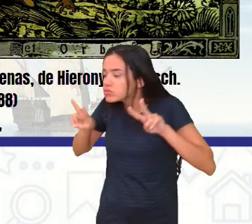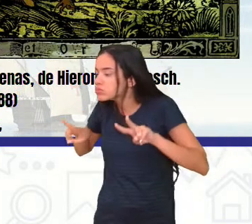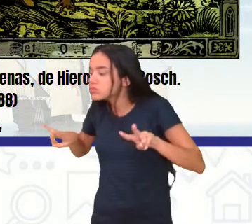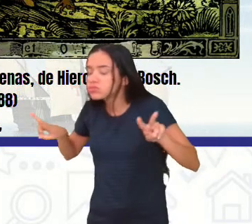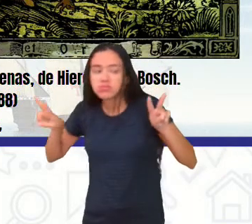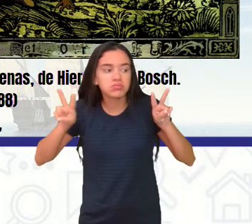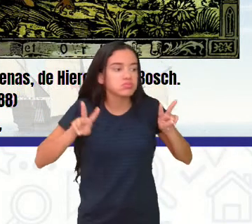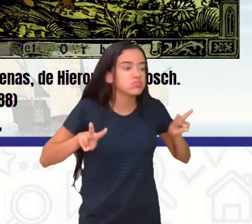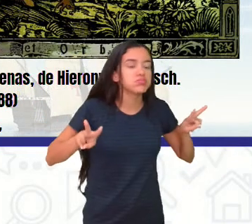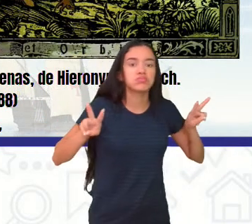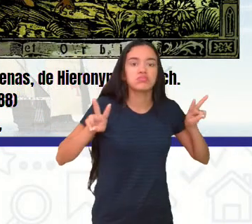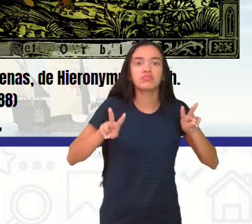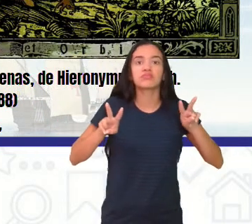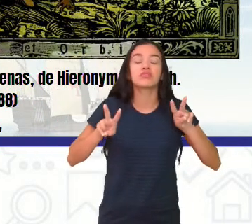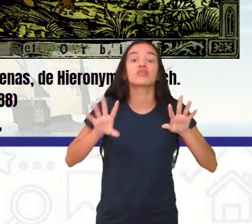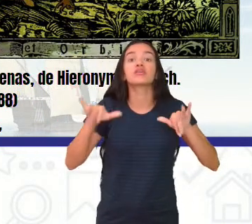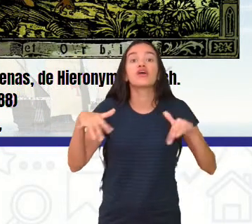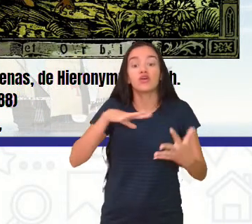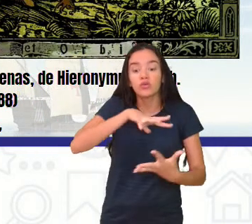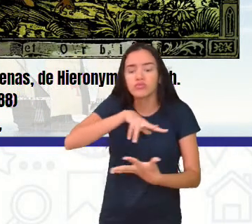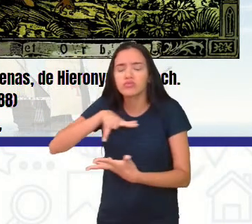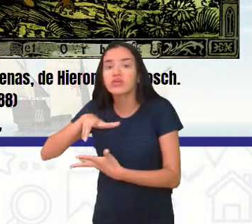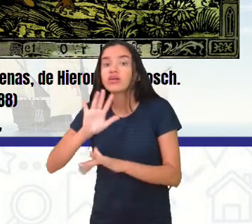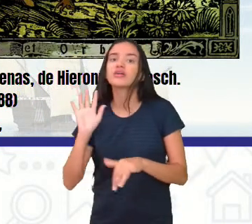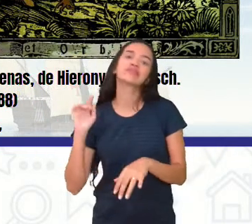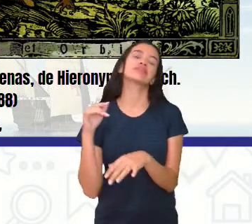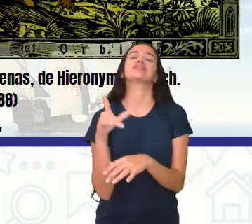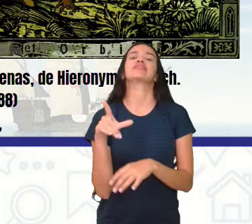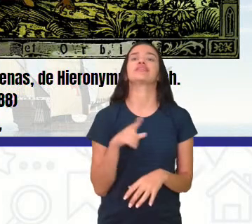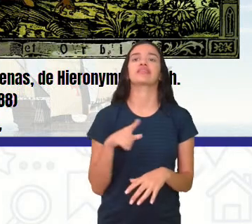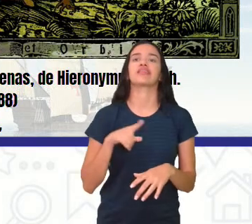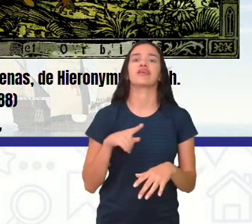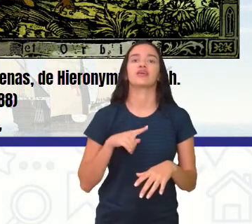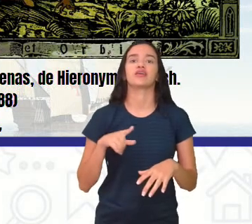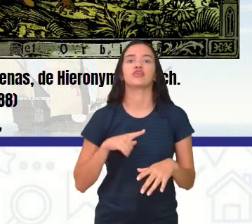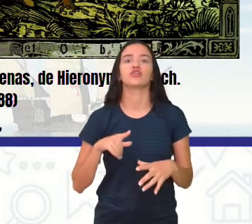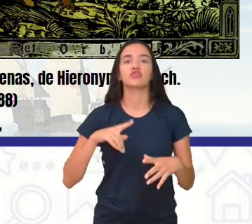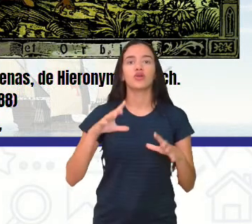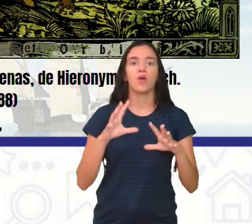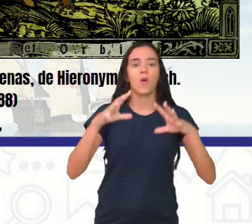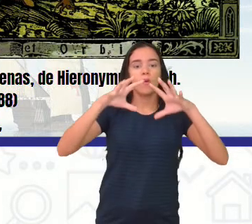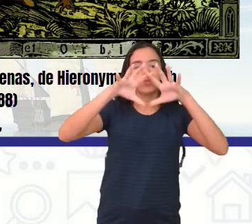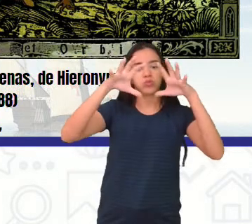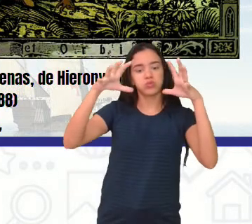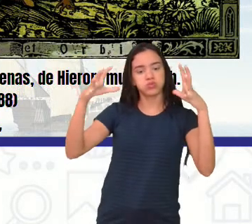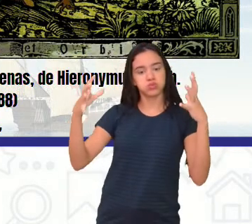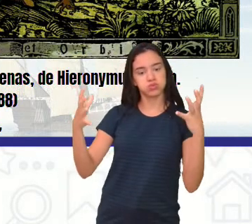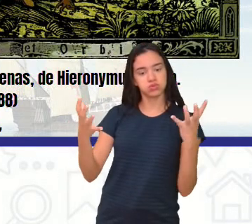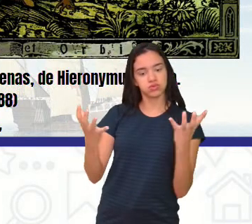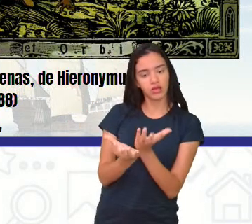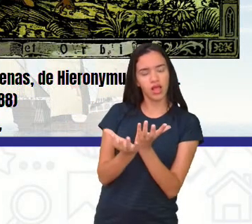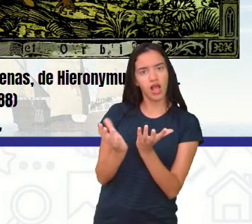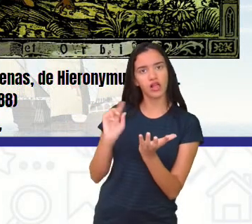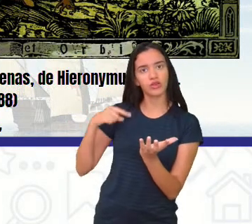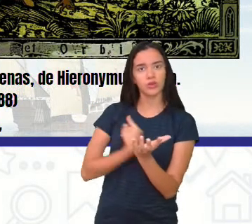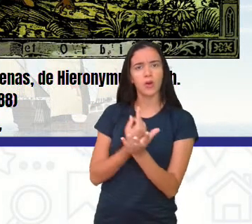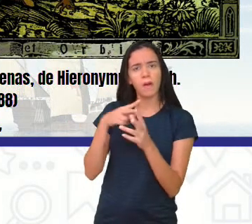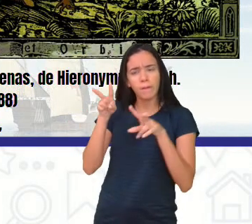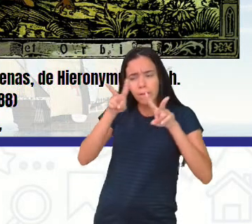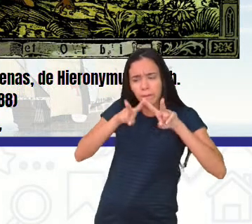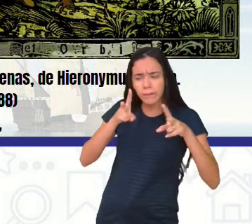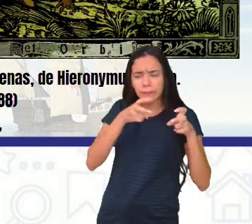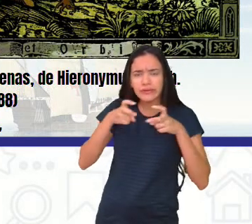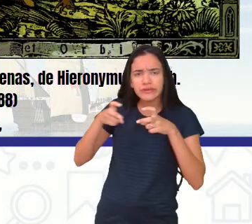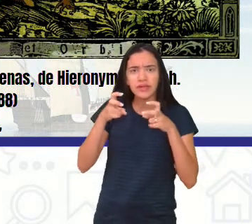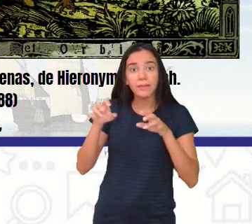lado esquerdo a gente tem um globo aí, né? Porém, observa a estrutura terrestre,